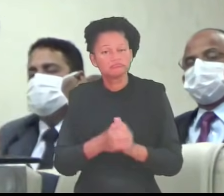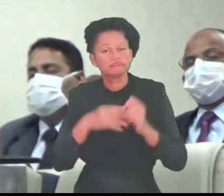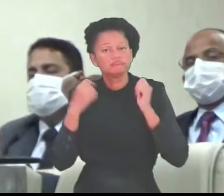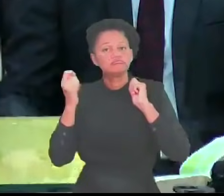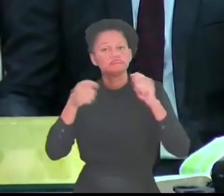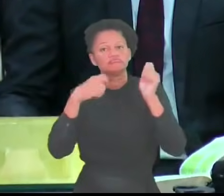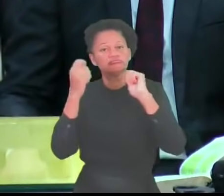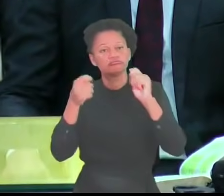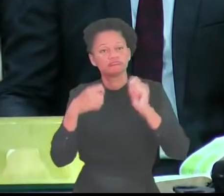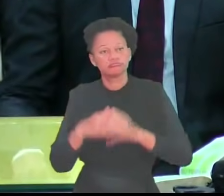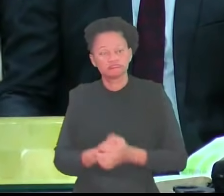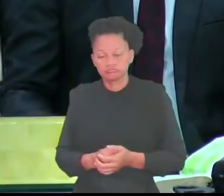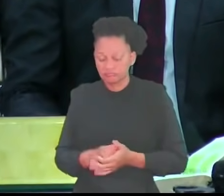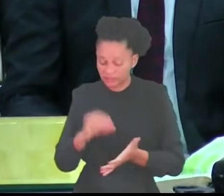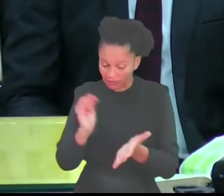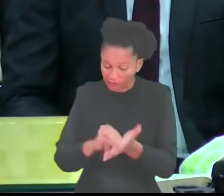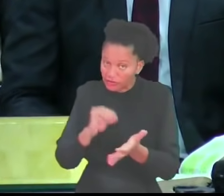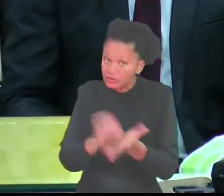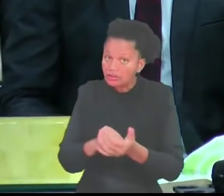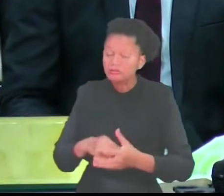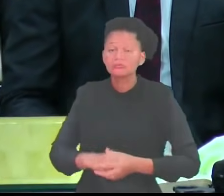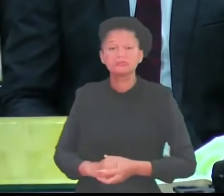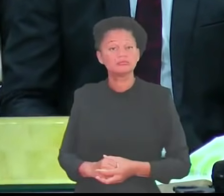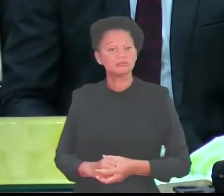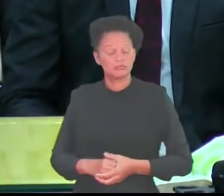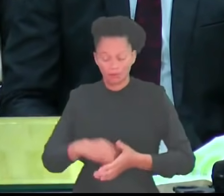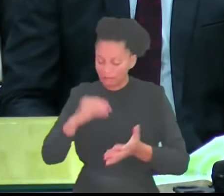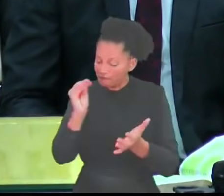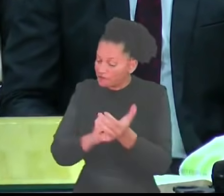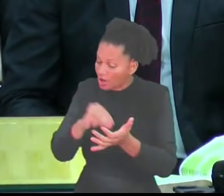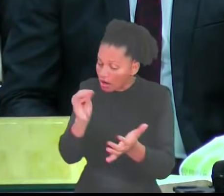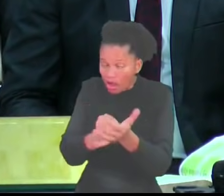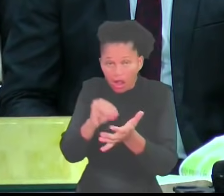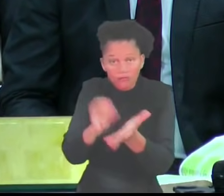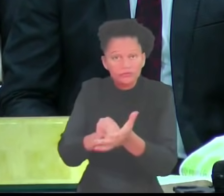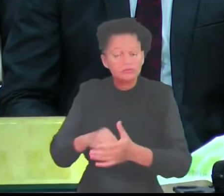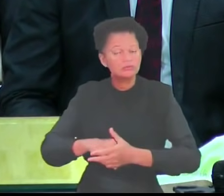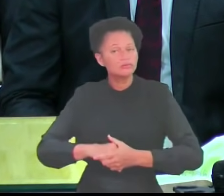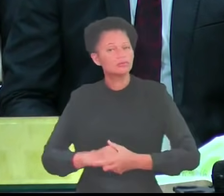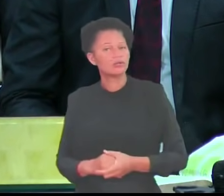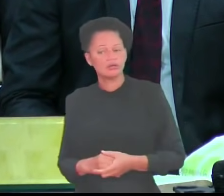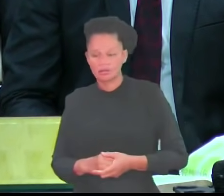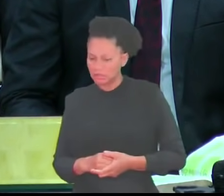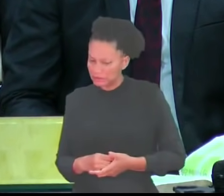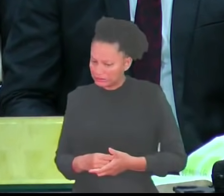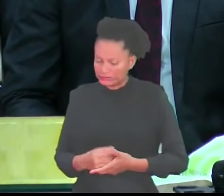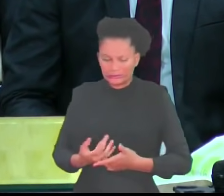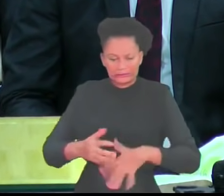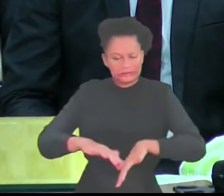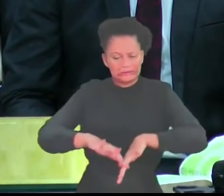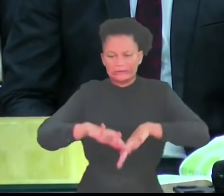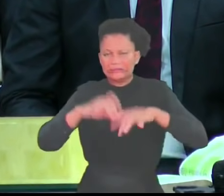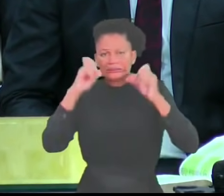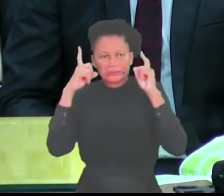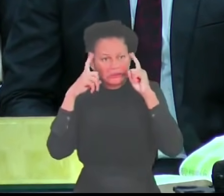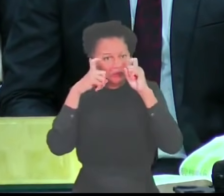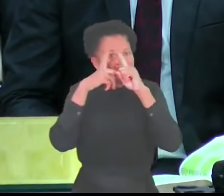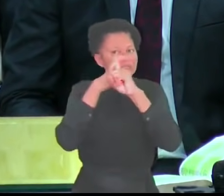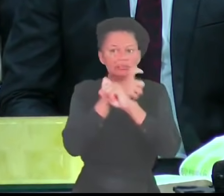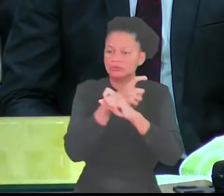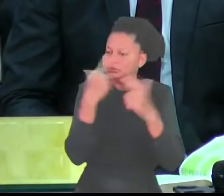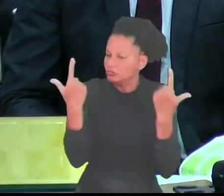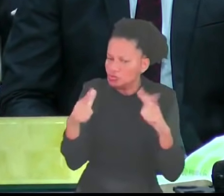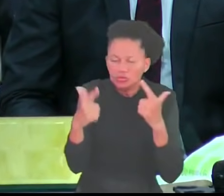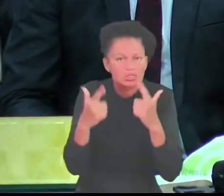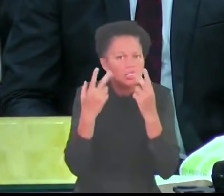Aleluia. Deserto. Deserto. Vale seco. Sem